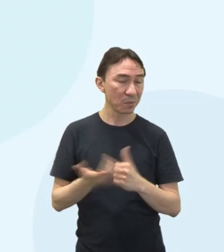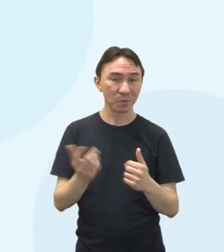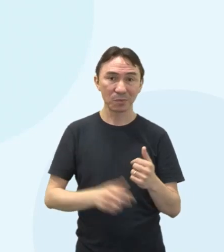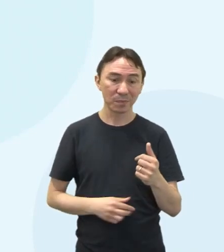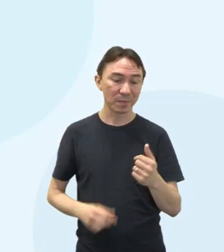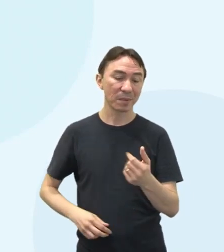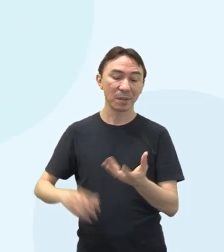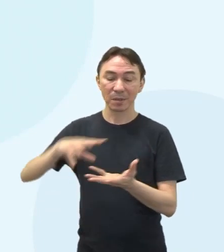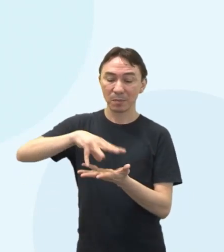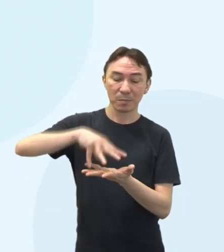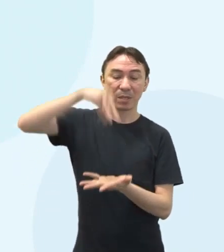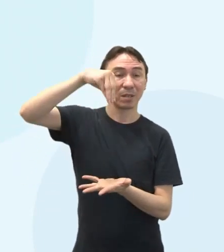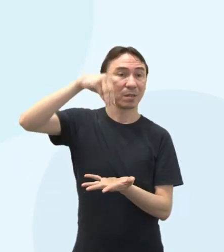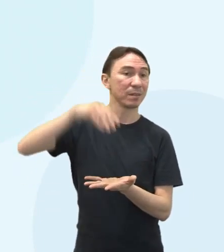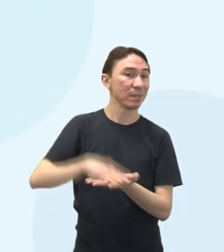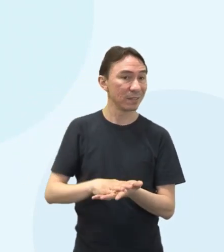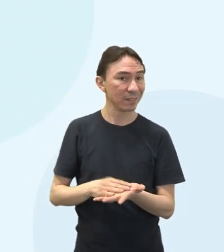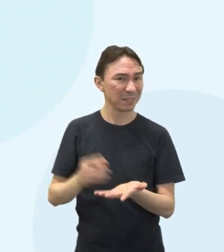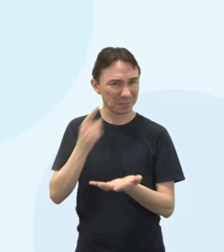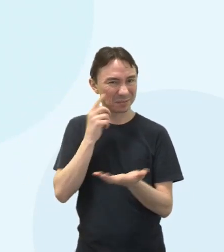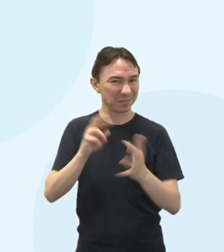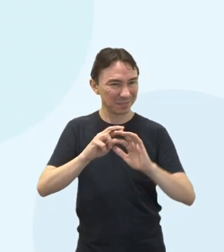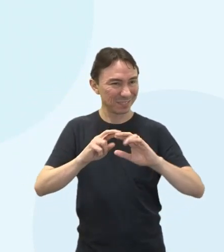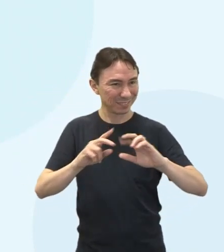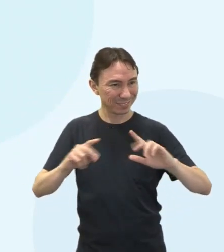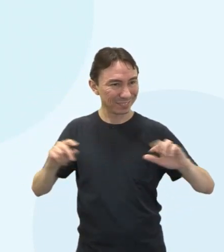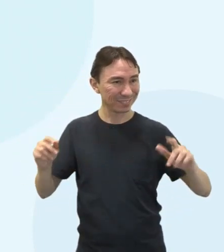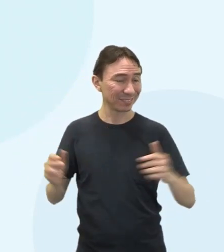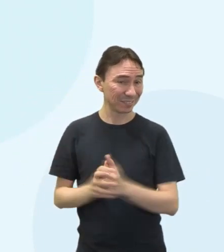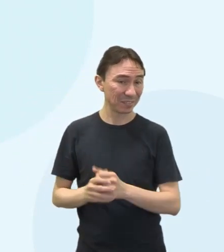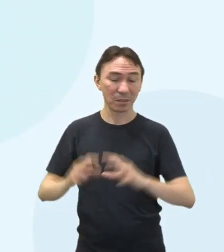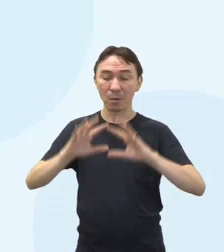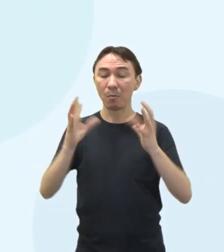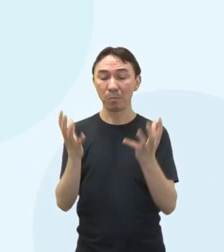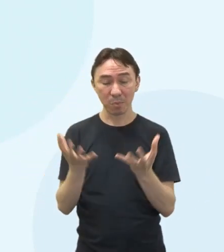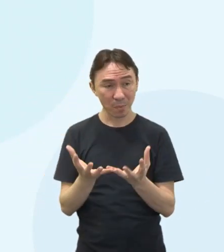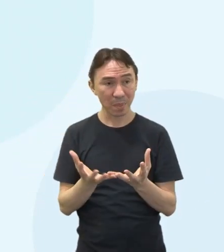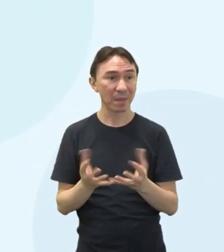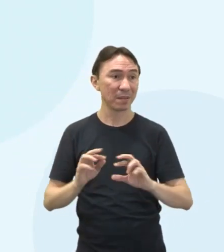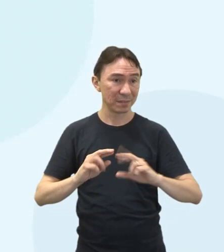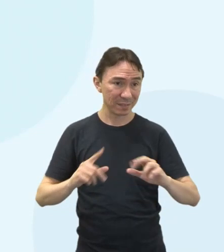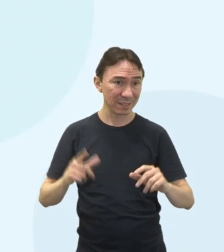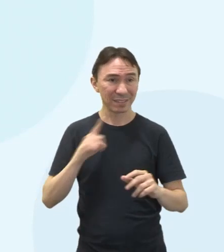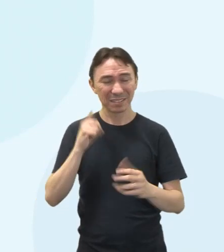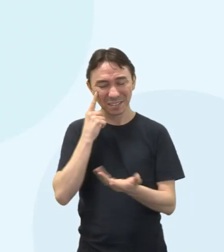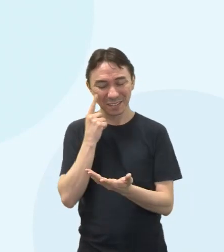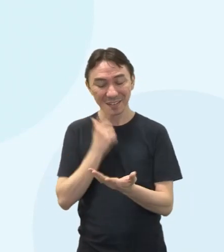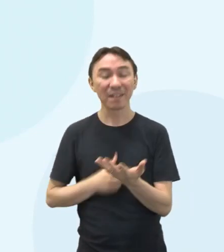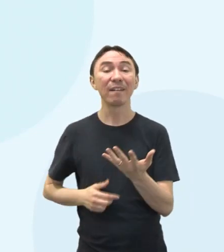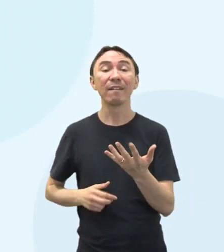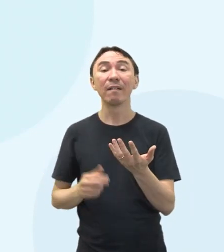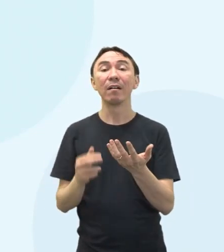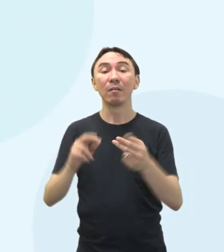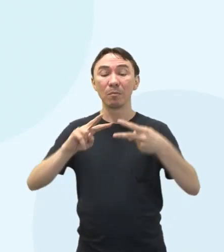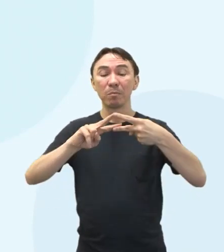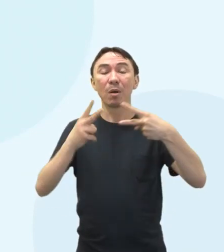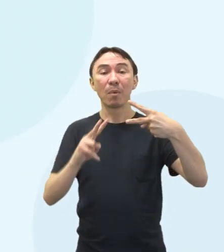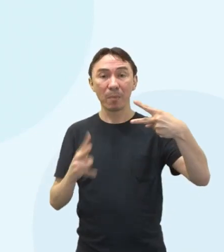nomear essas figuras então objeto de conhecimento são as figuras geométricas espaciais é